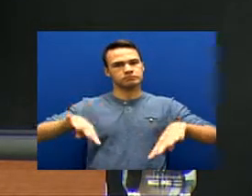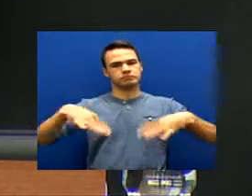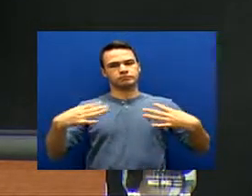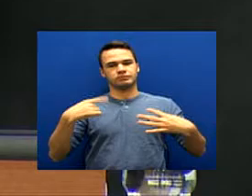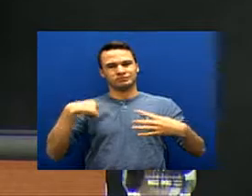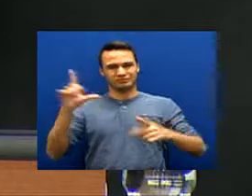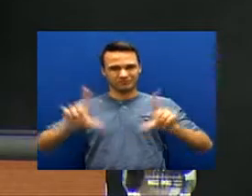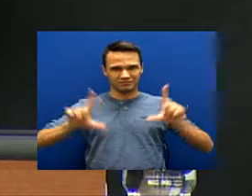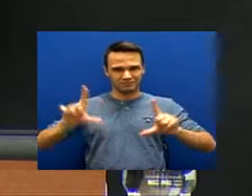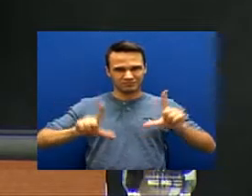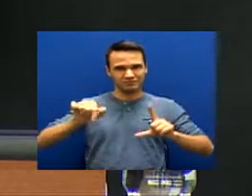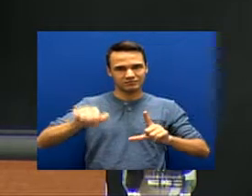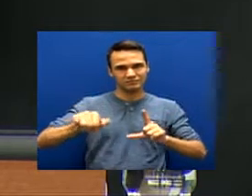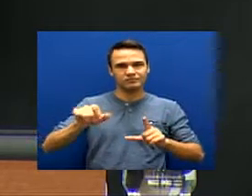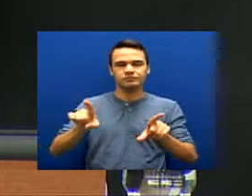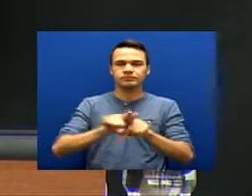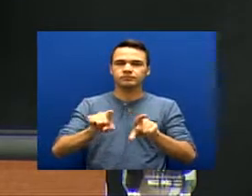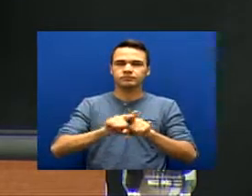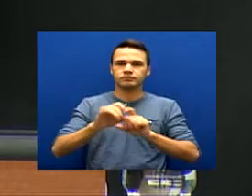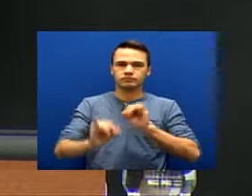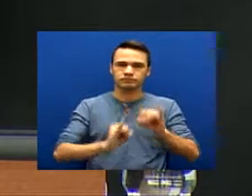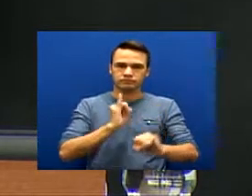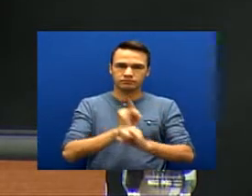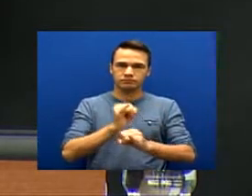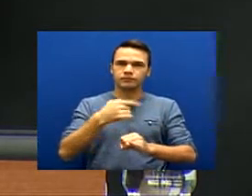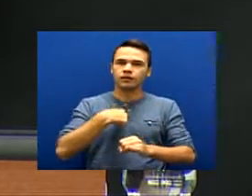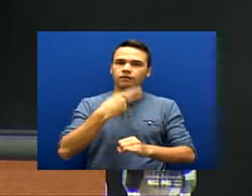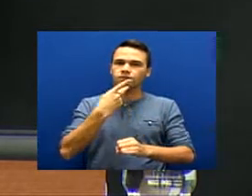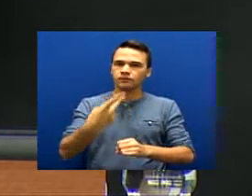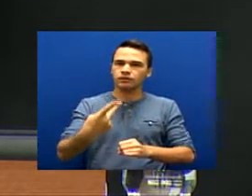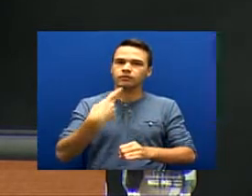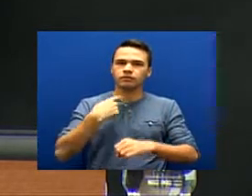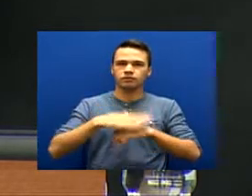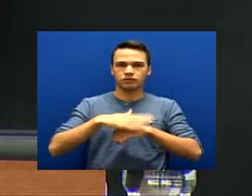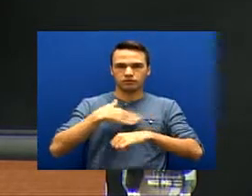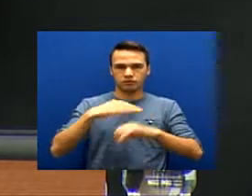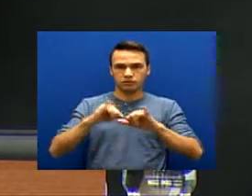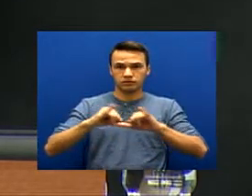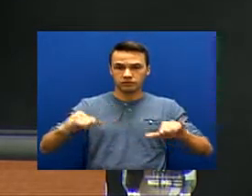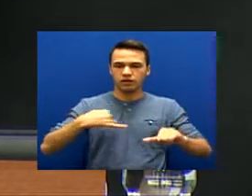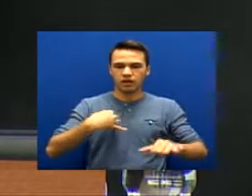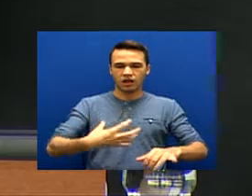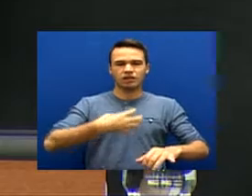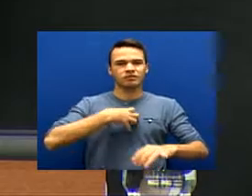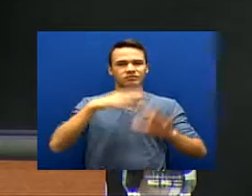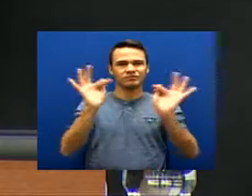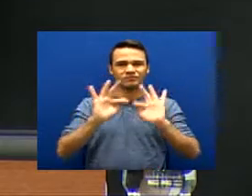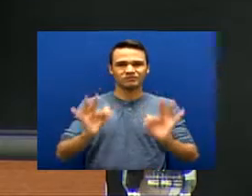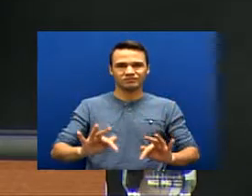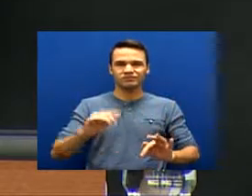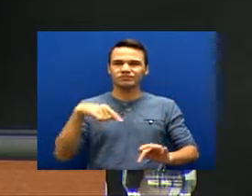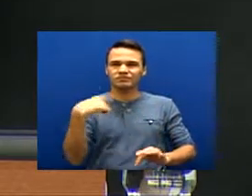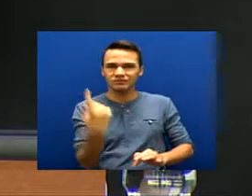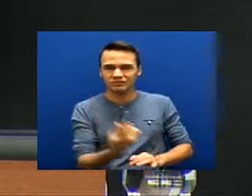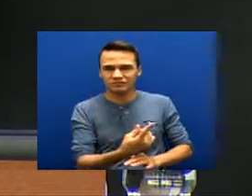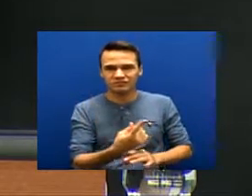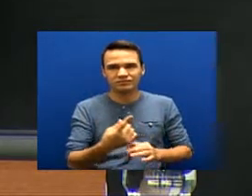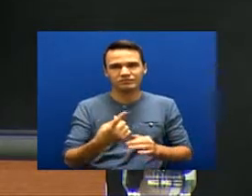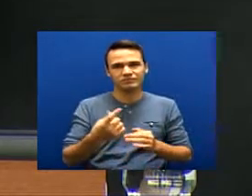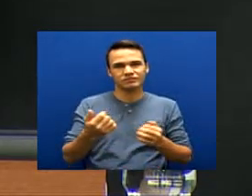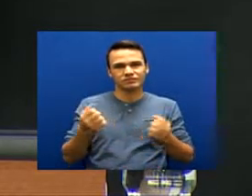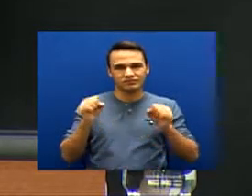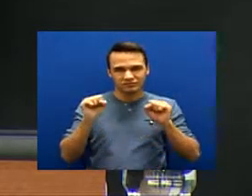também de tantos anos, pastor Erni Krebs, da Luterana, que esteve, foi nosso orador